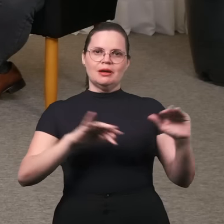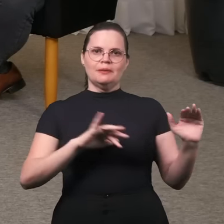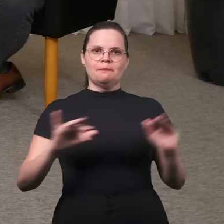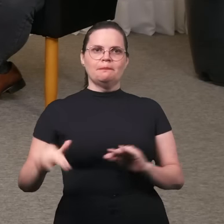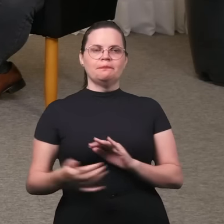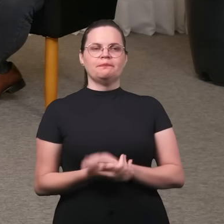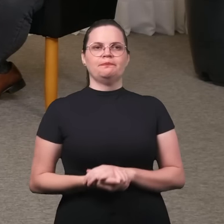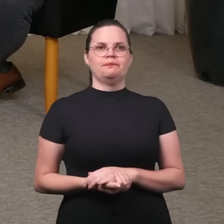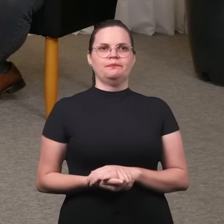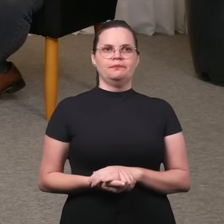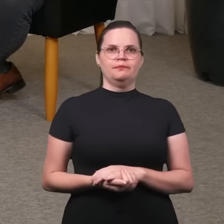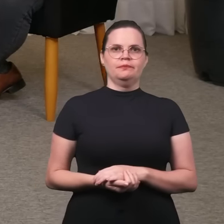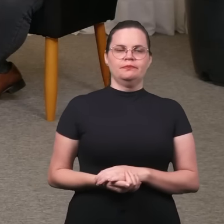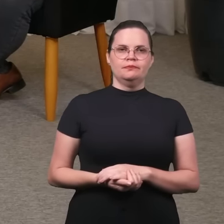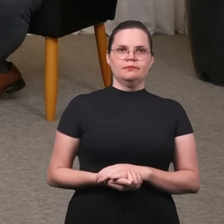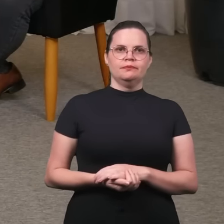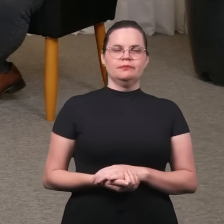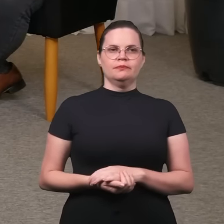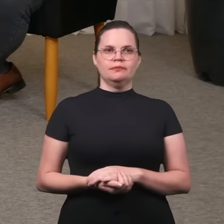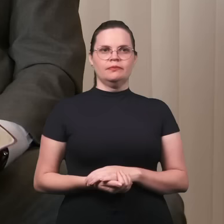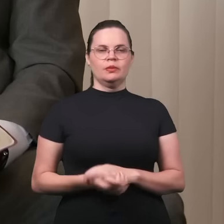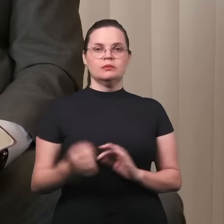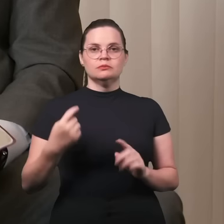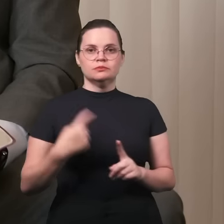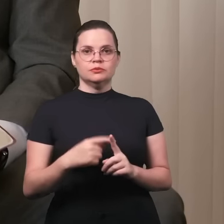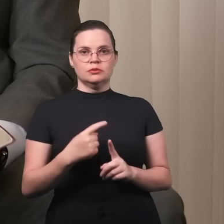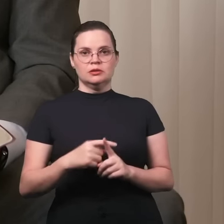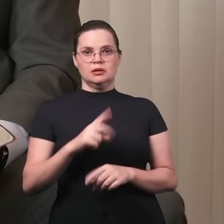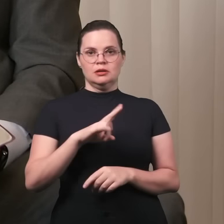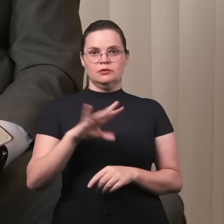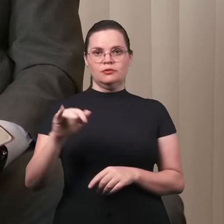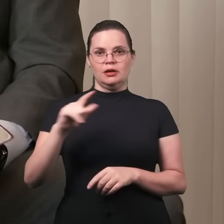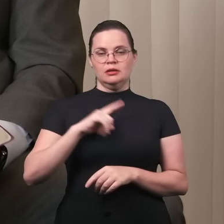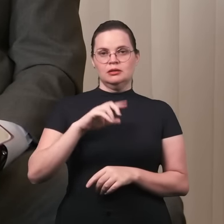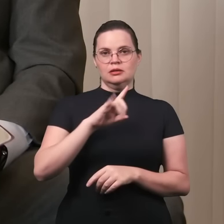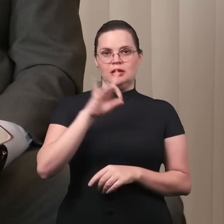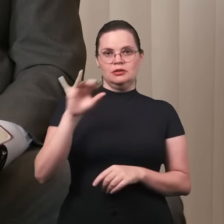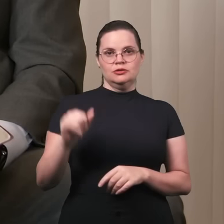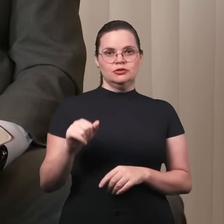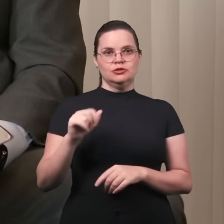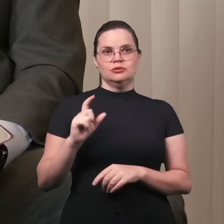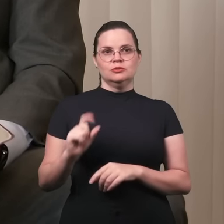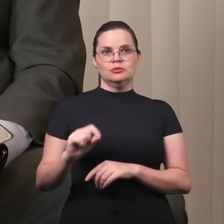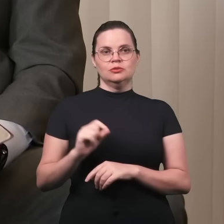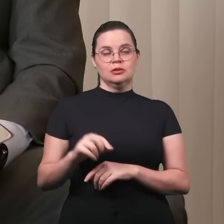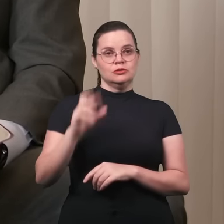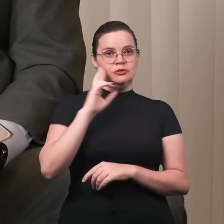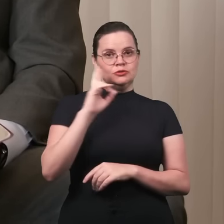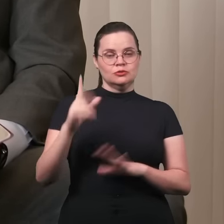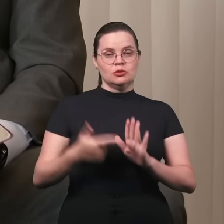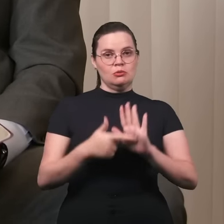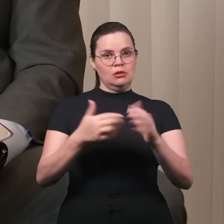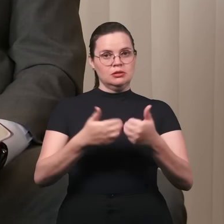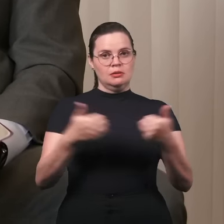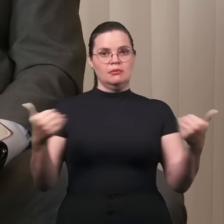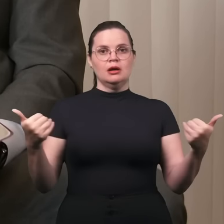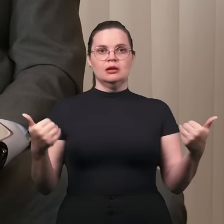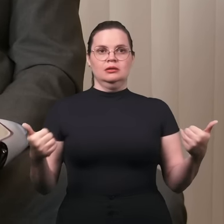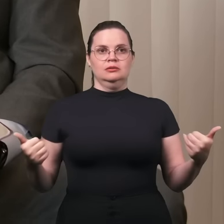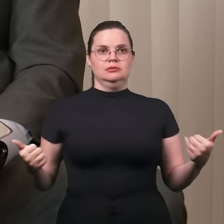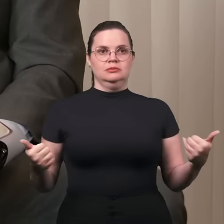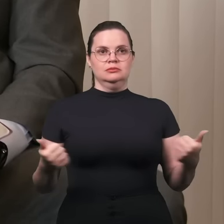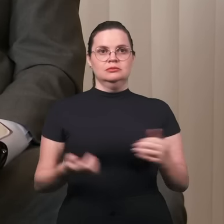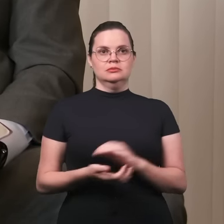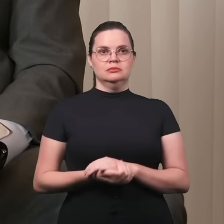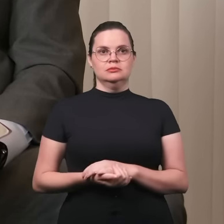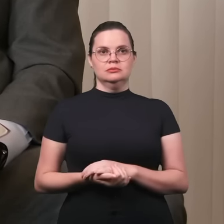dias, né, aos queridos que nos assistem também, que o Senhor, ele fará essa distinção, né? Inclusive